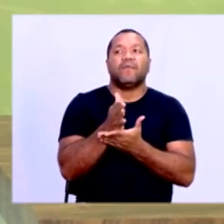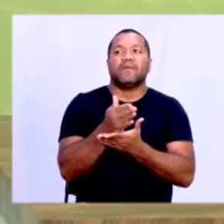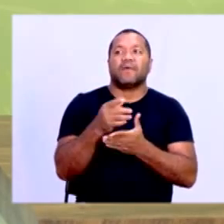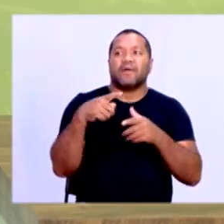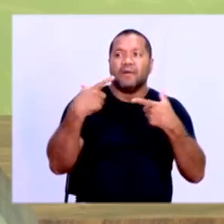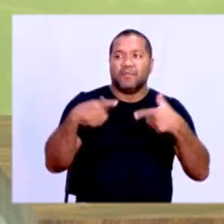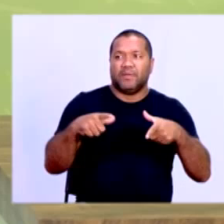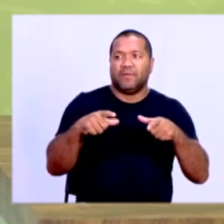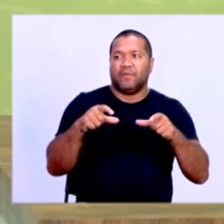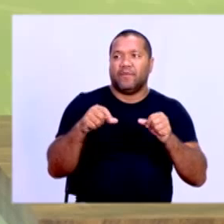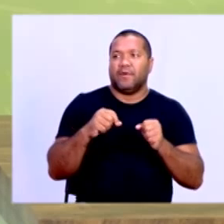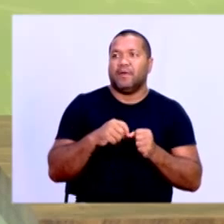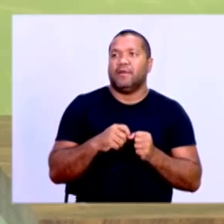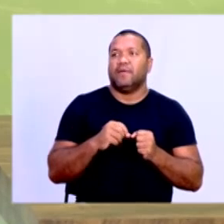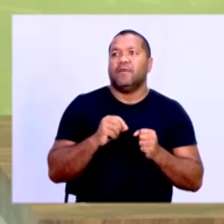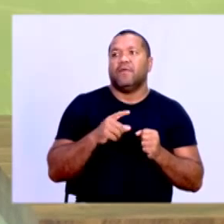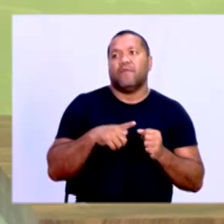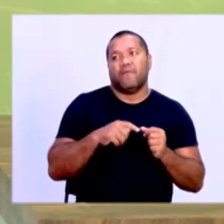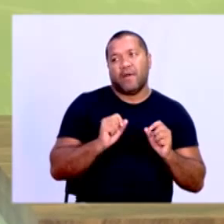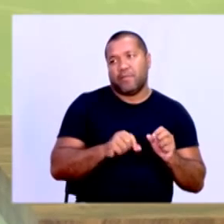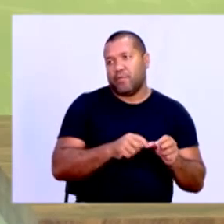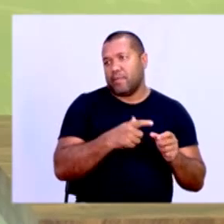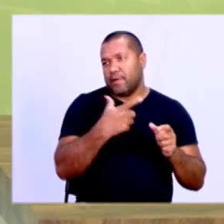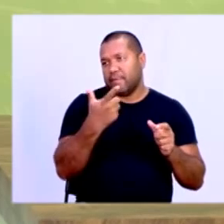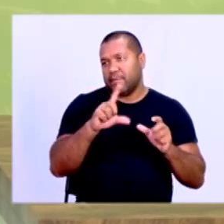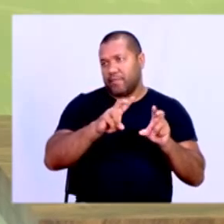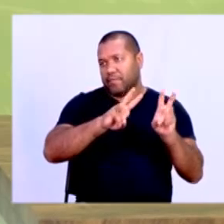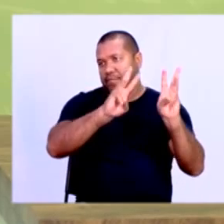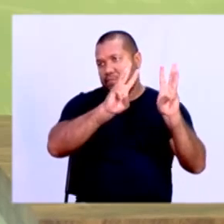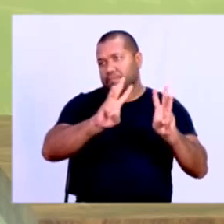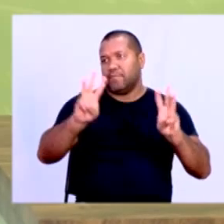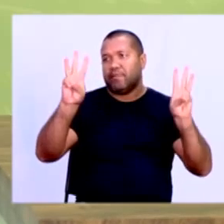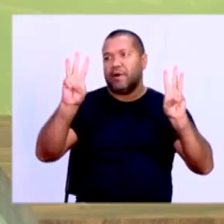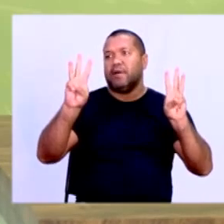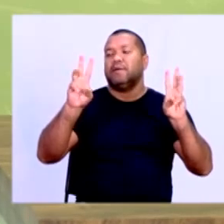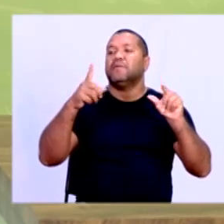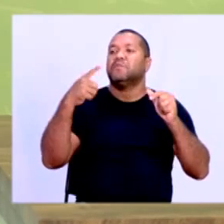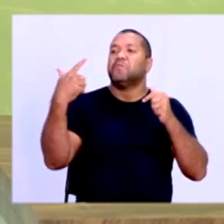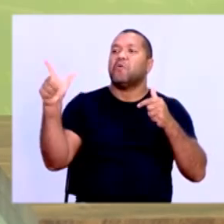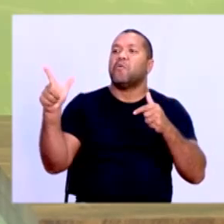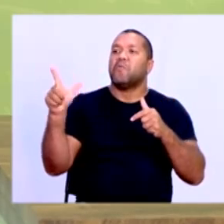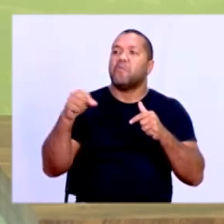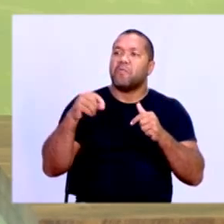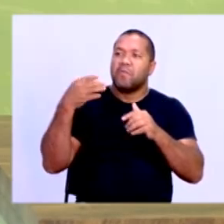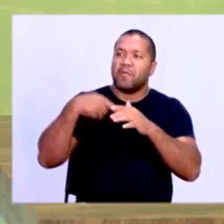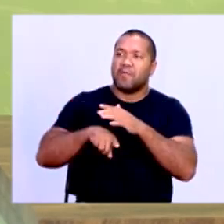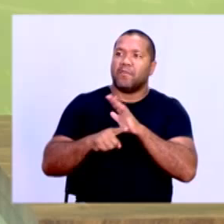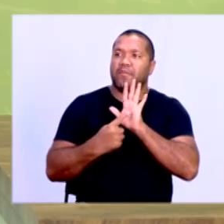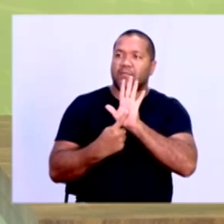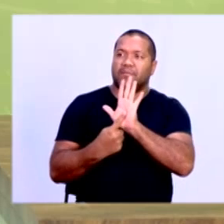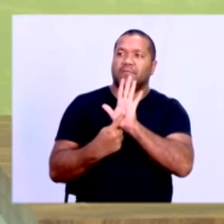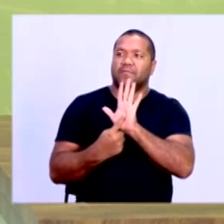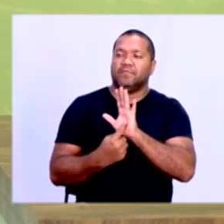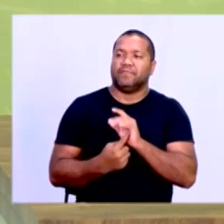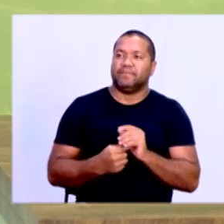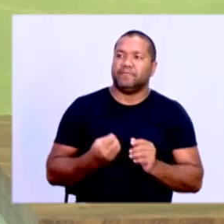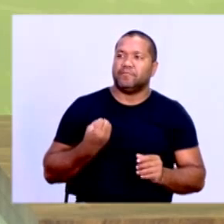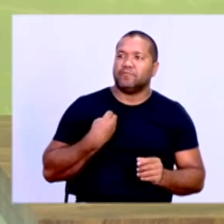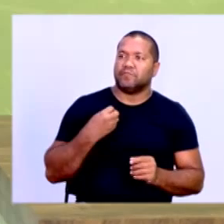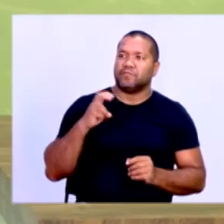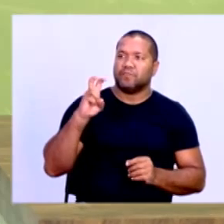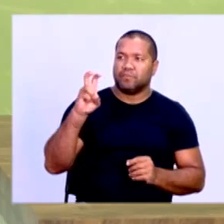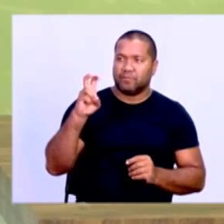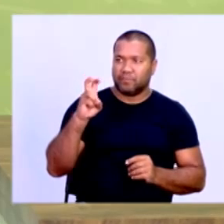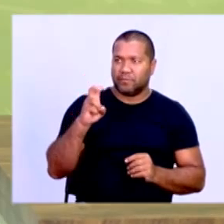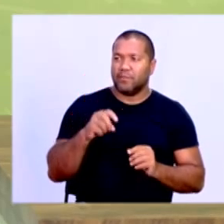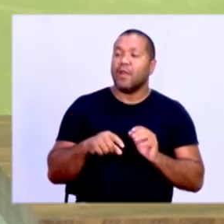definida para onde vai, ou para uma página, ou para o controle, ou para buscar uma informação do banco. A questão número 5, tem uma